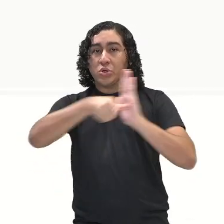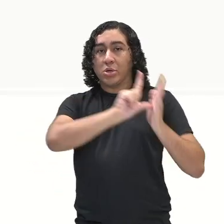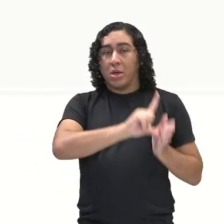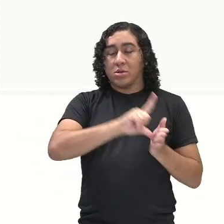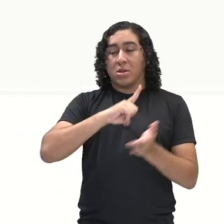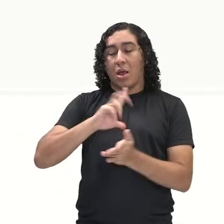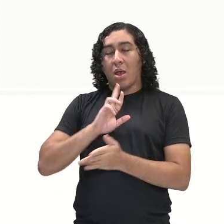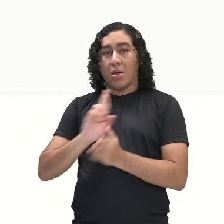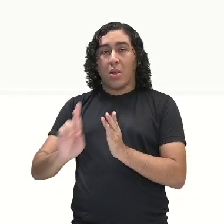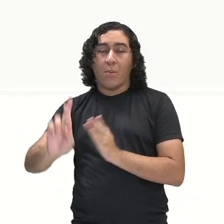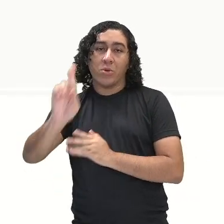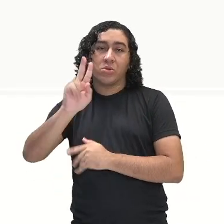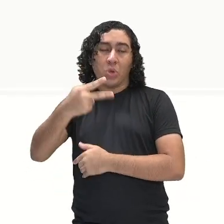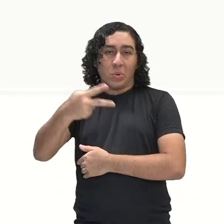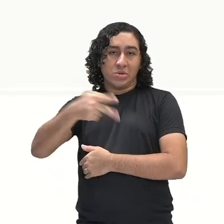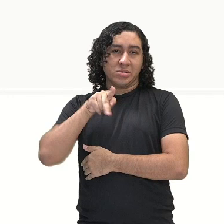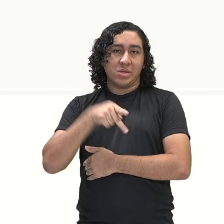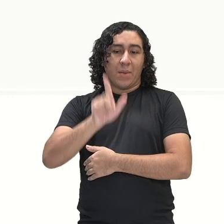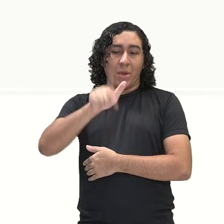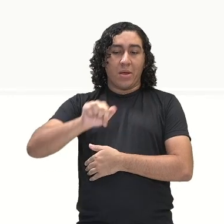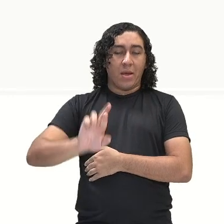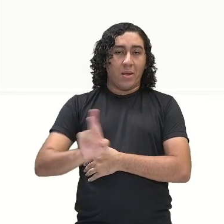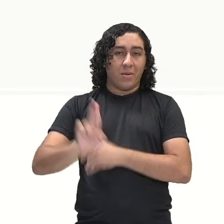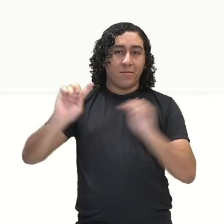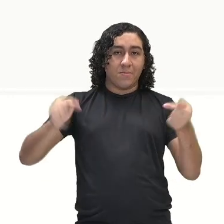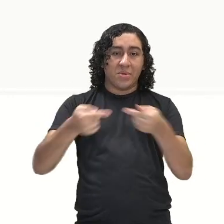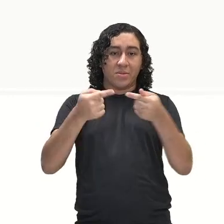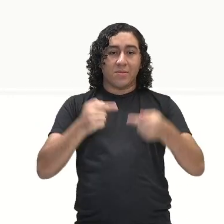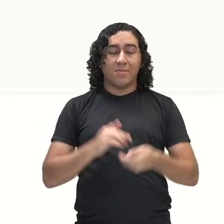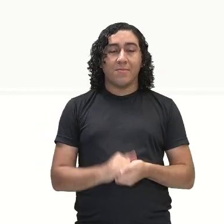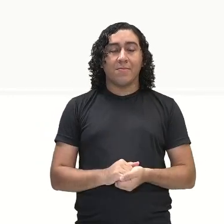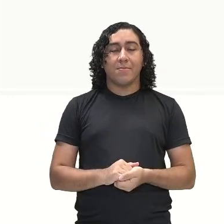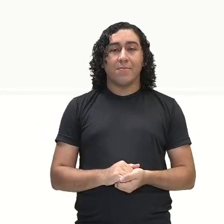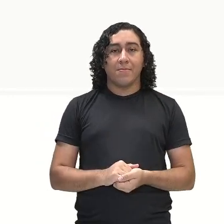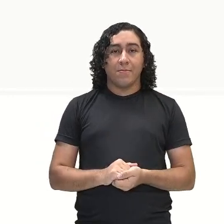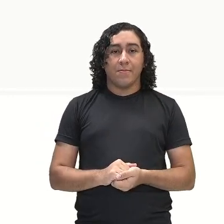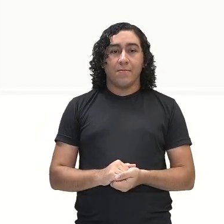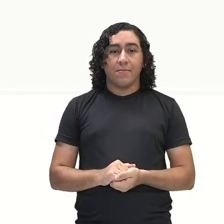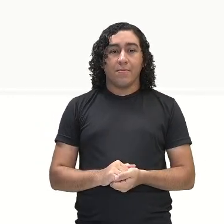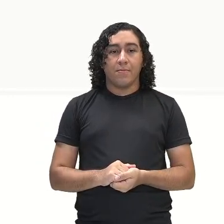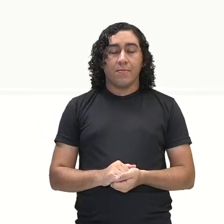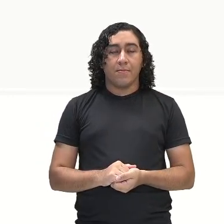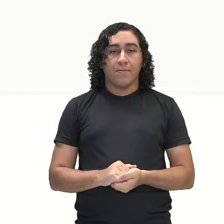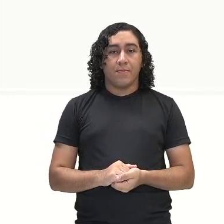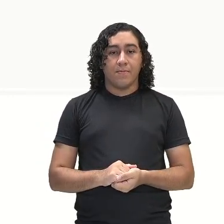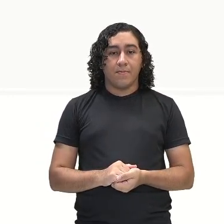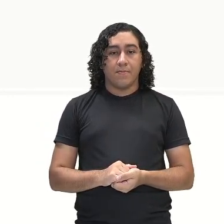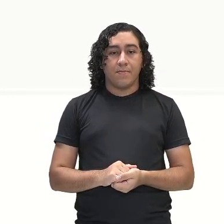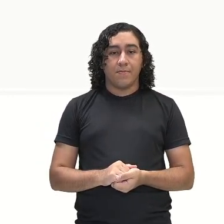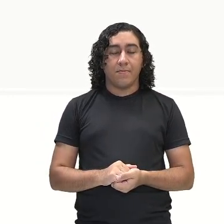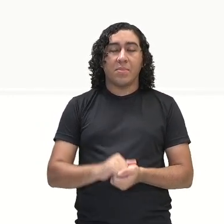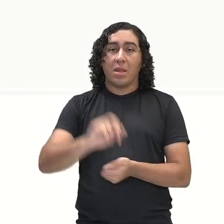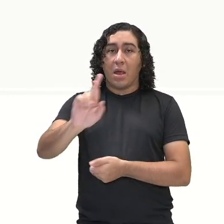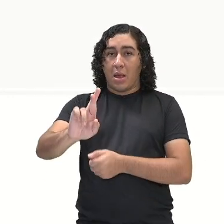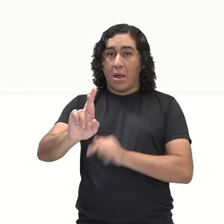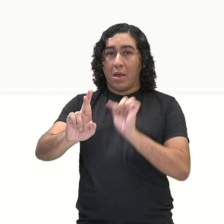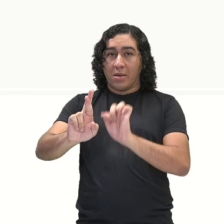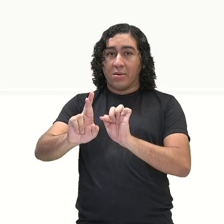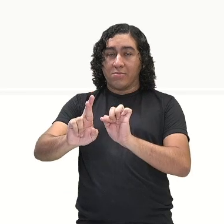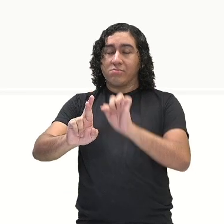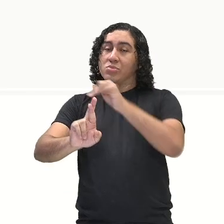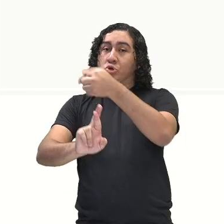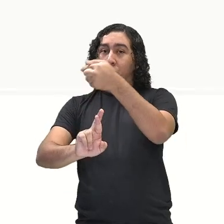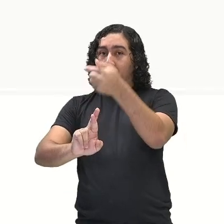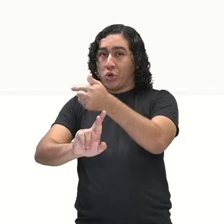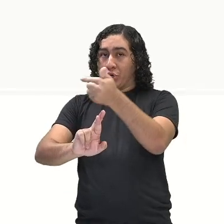sempre 2. Esse 2 é a nossa razão. Então, R, nesse caso aqui, é 2.